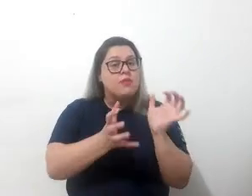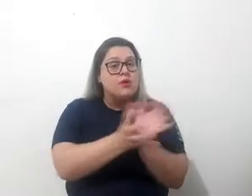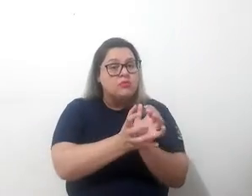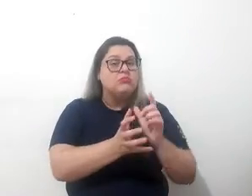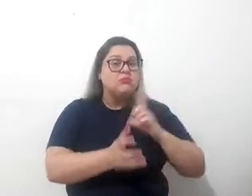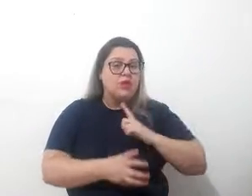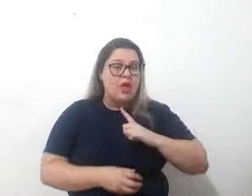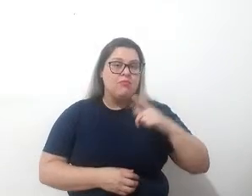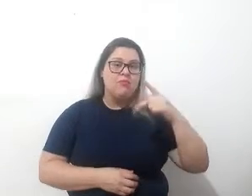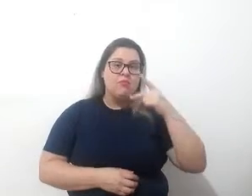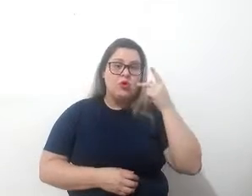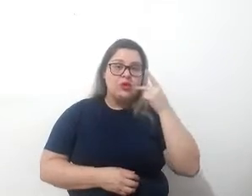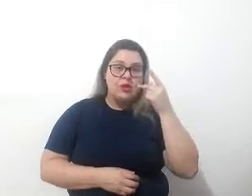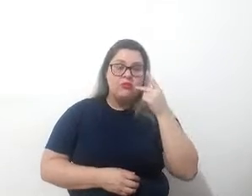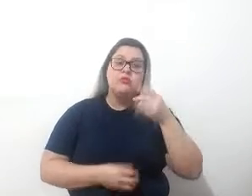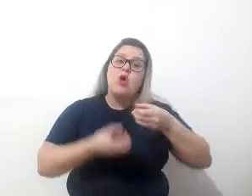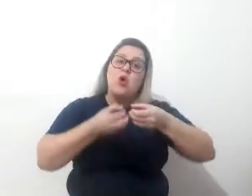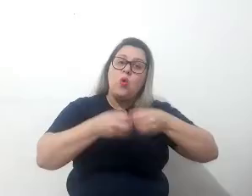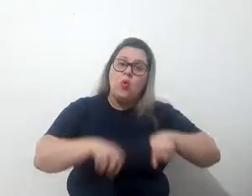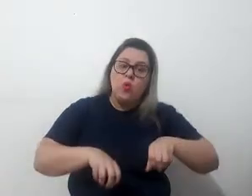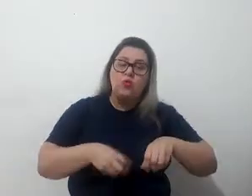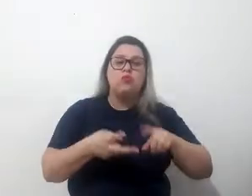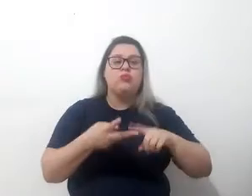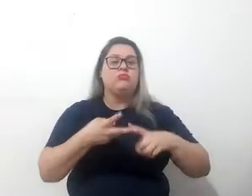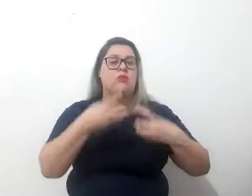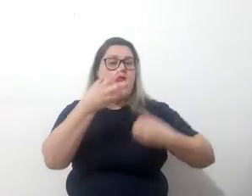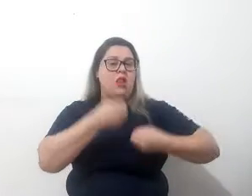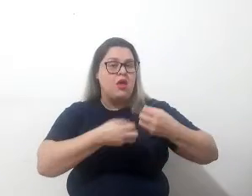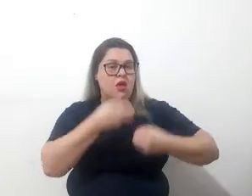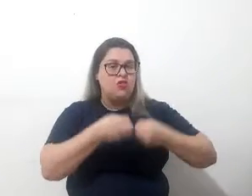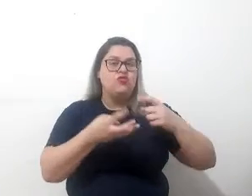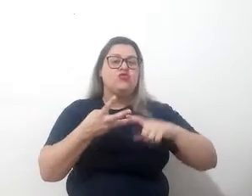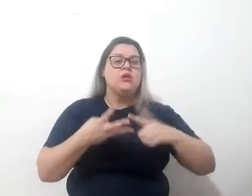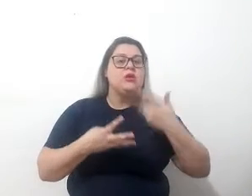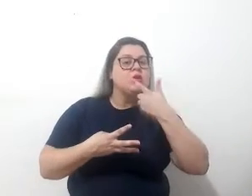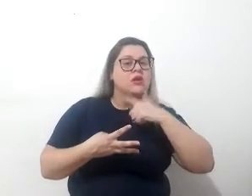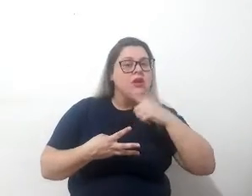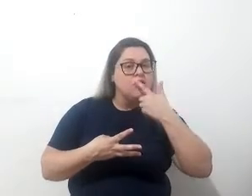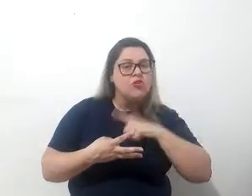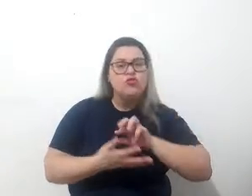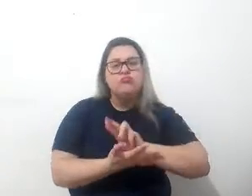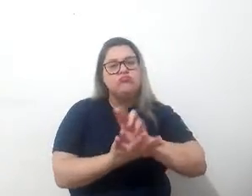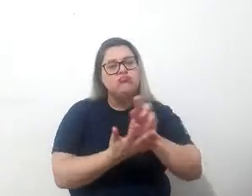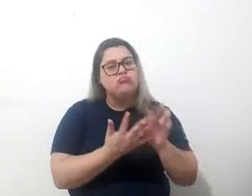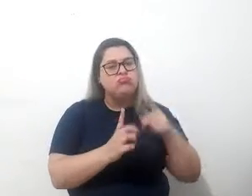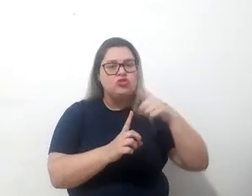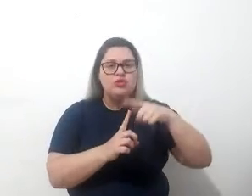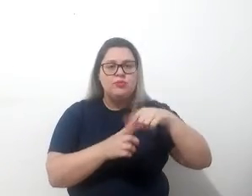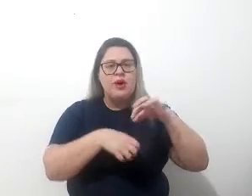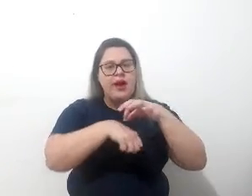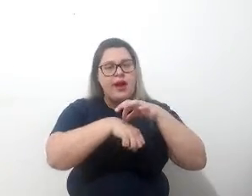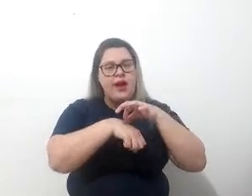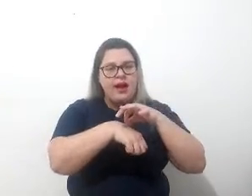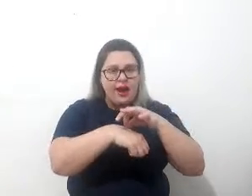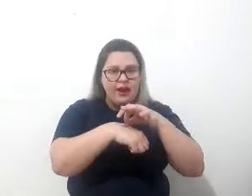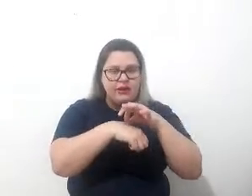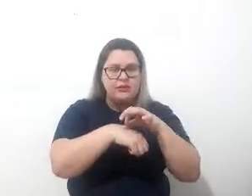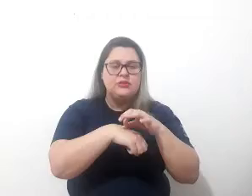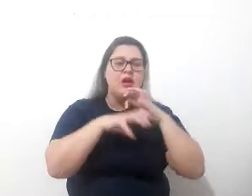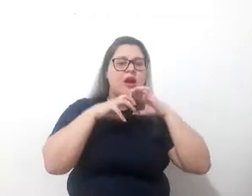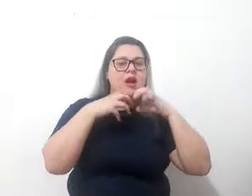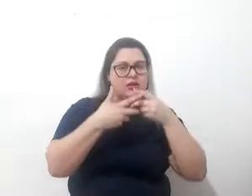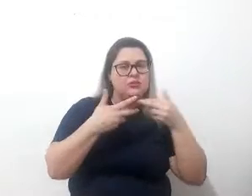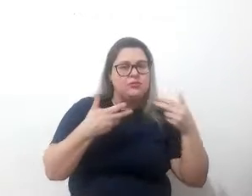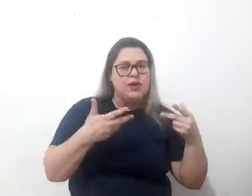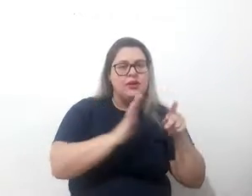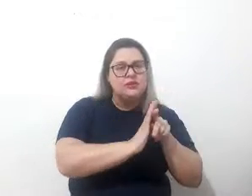Ovo, leite, né, queijo, todos os tipos de carne, tá? Derivados de animais,